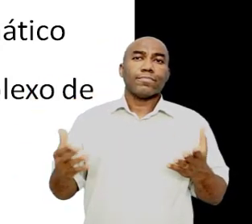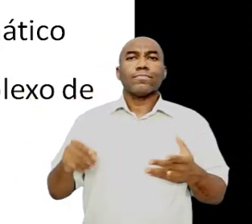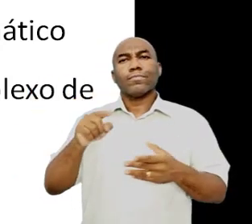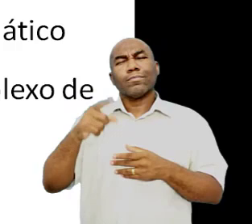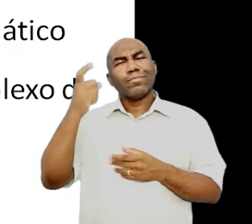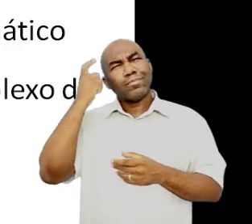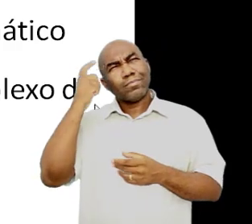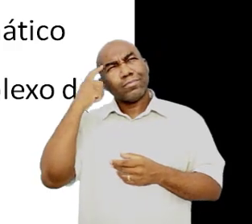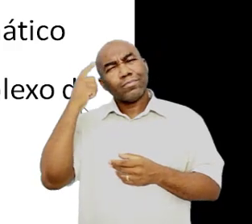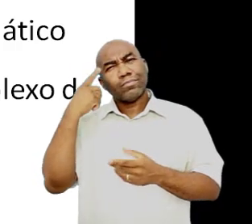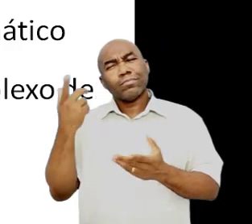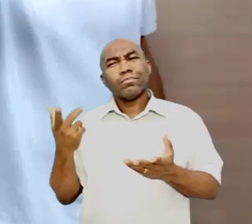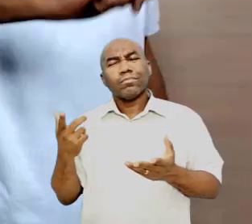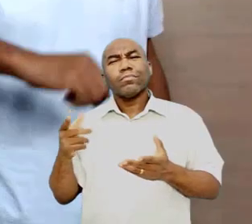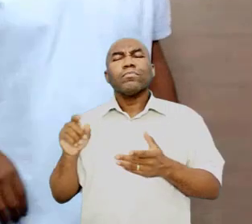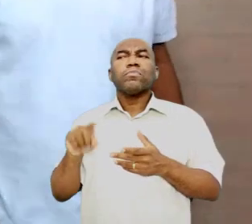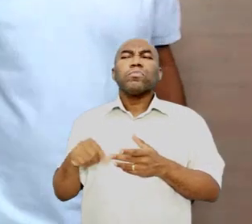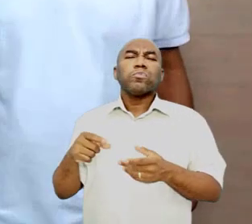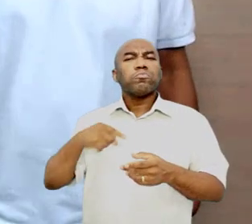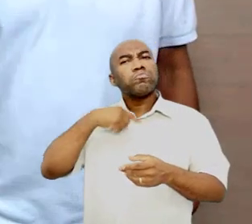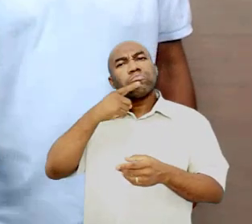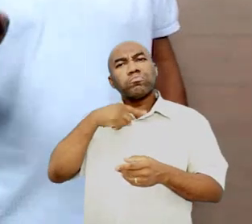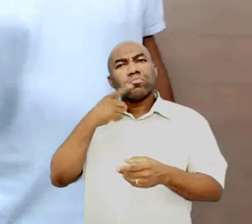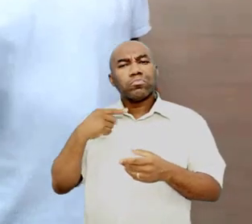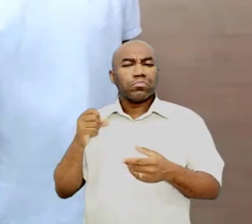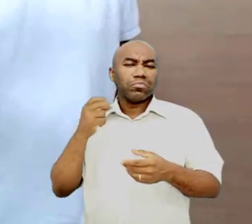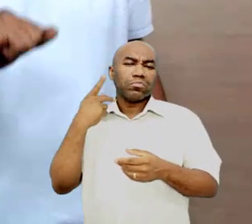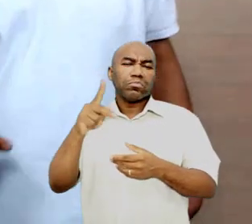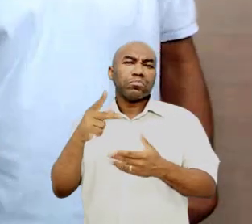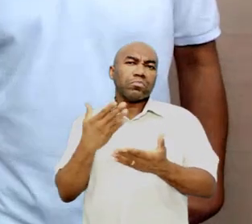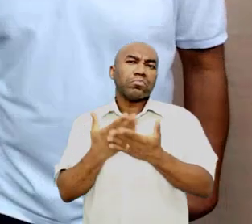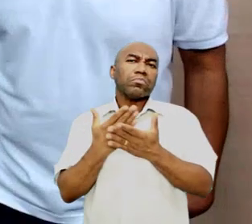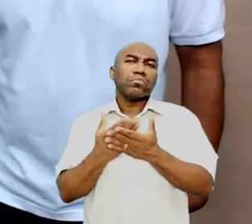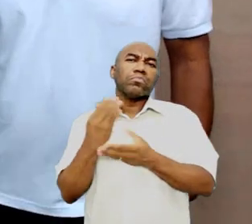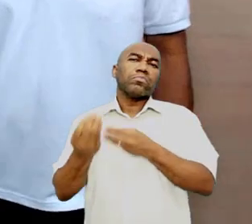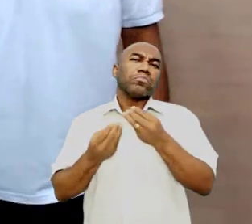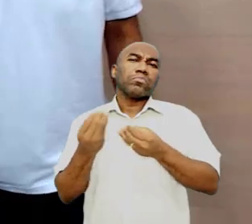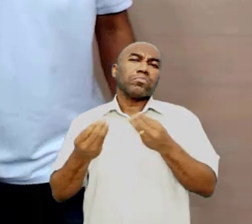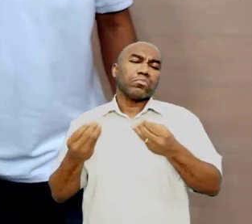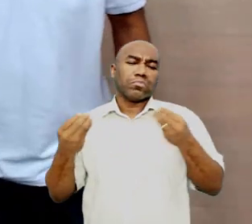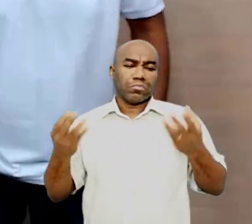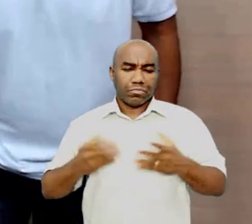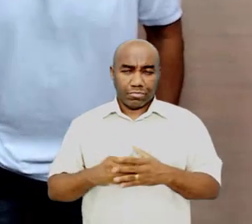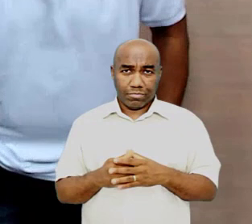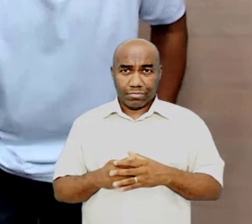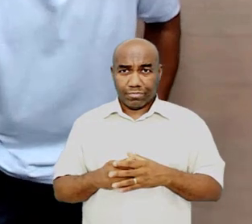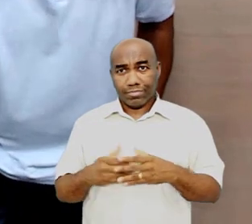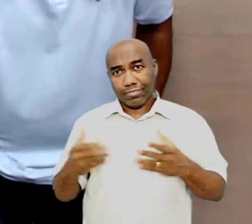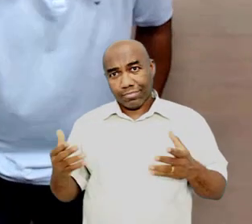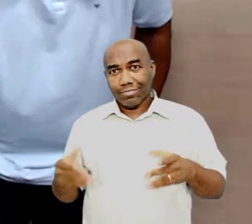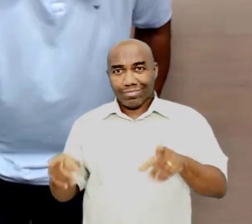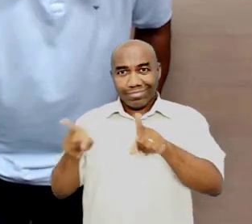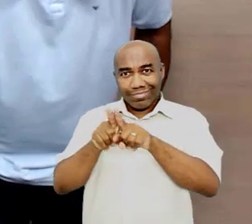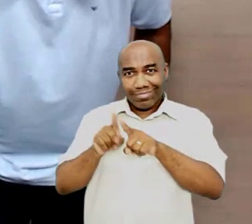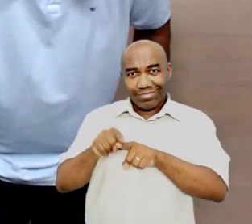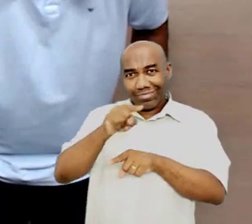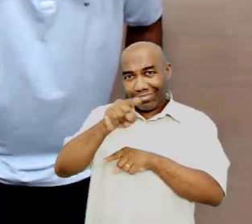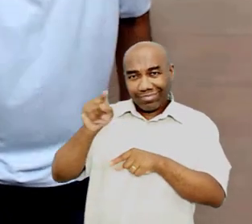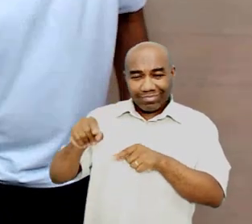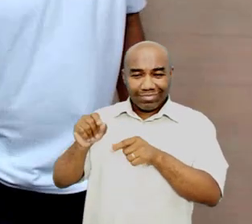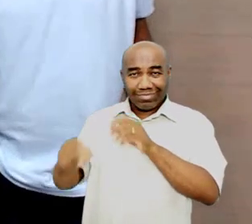eu lembrei quando o senhor começou essa aula. O senhor foi falando, sabe o quê? Foi falando que a